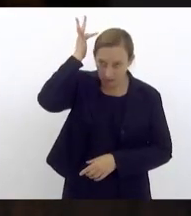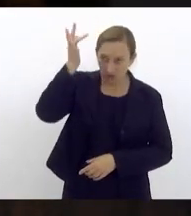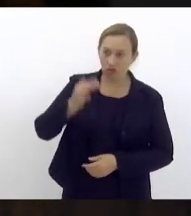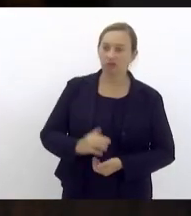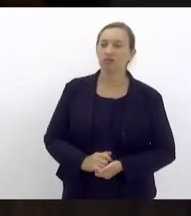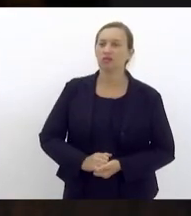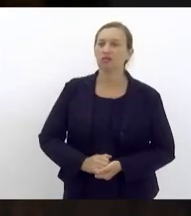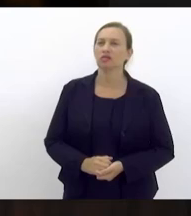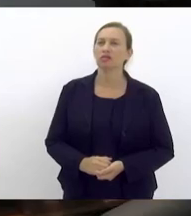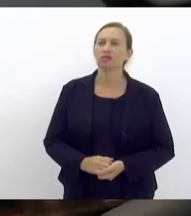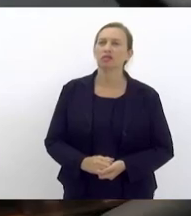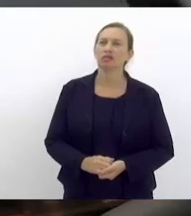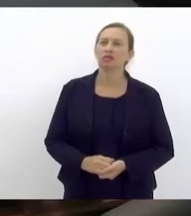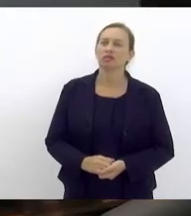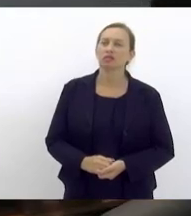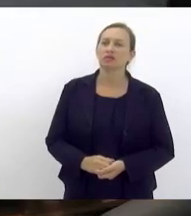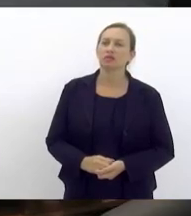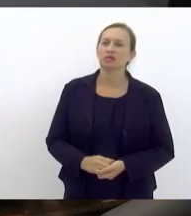Pacheco